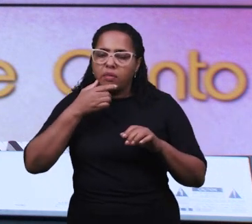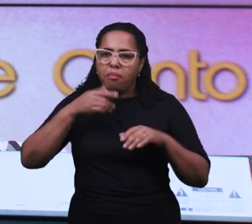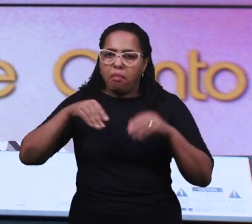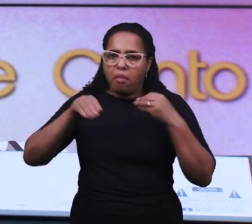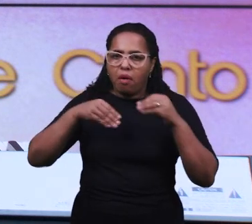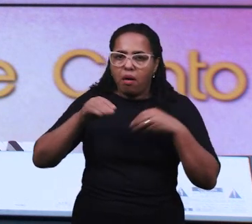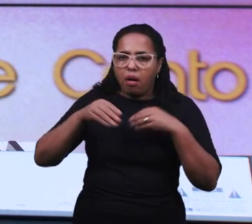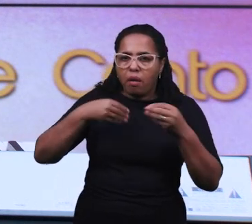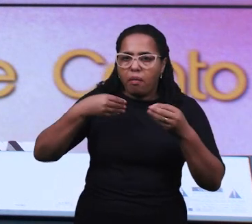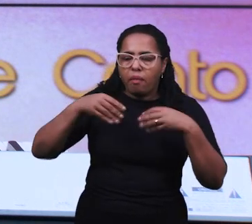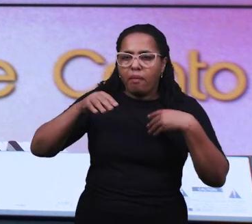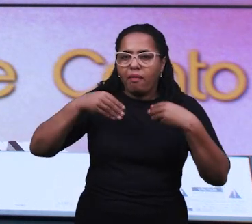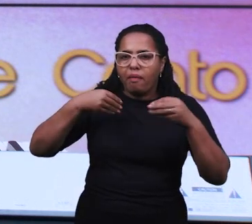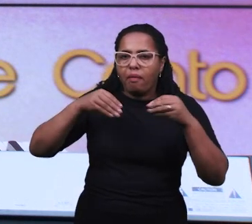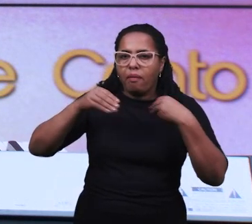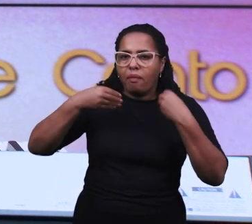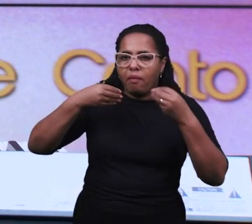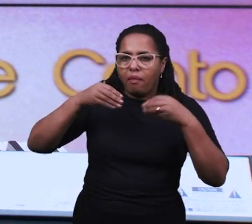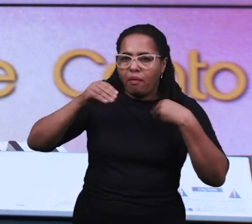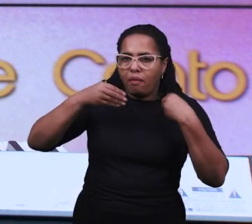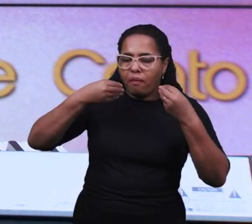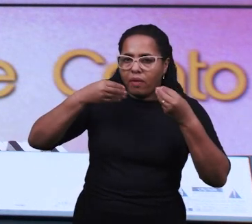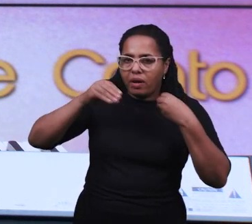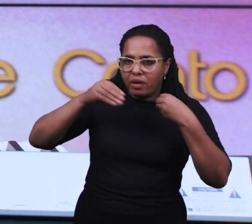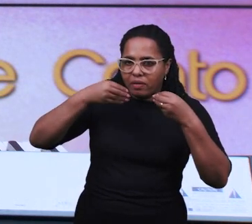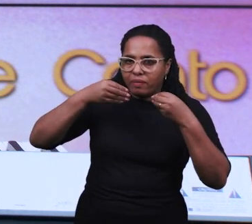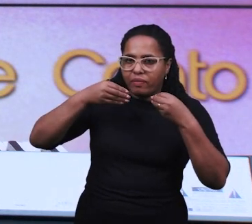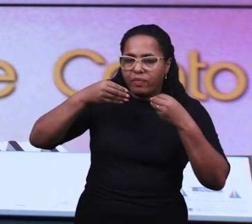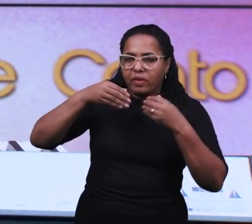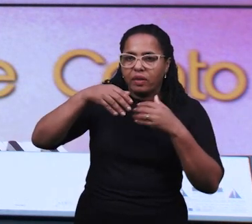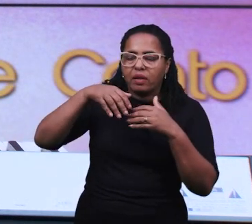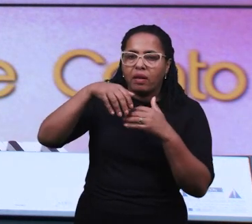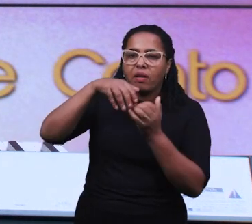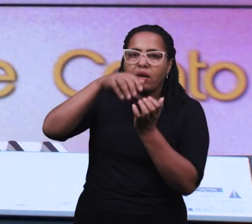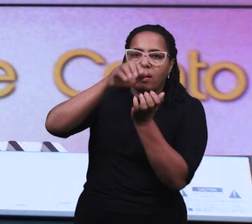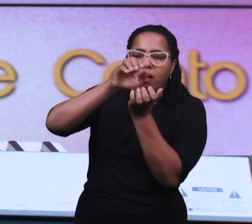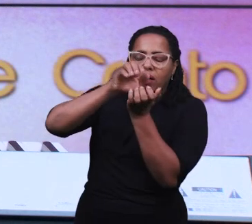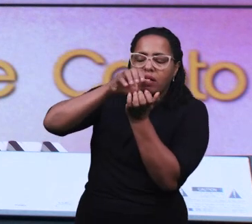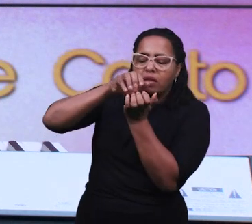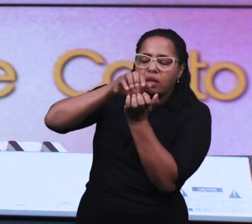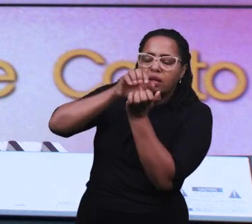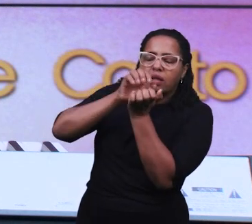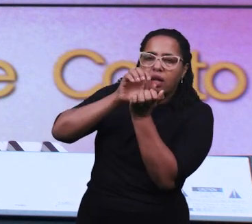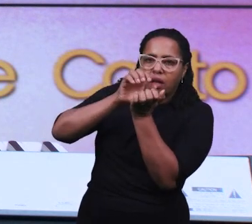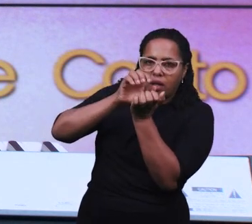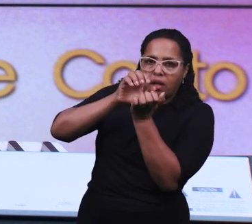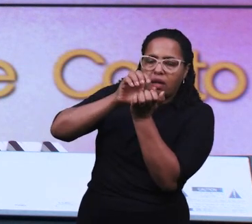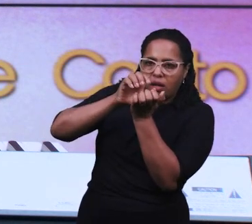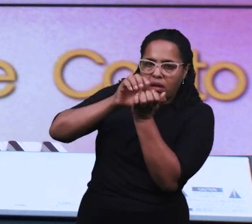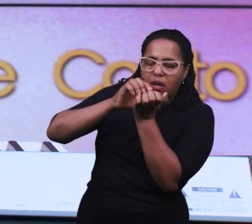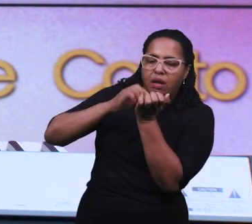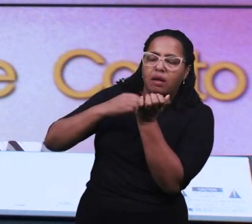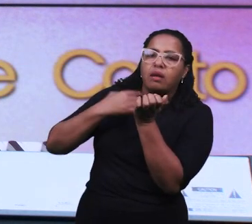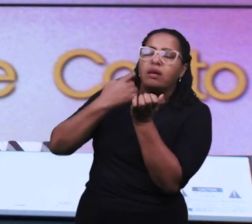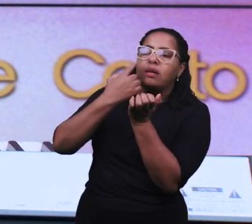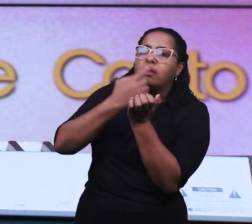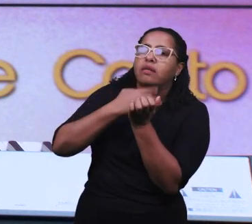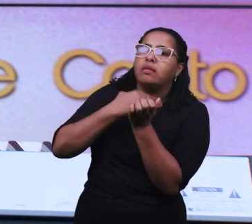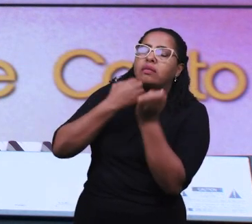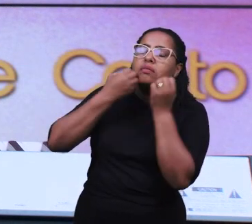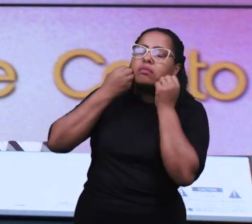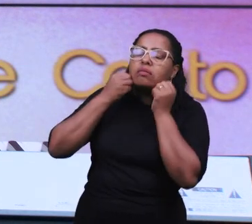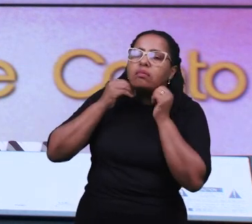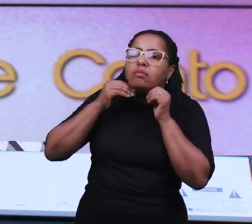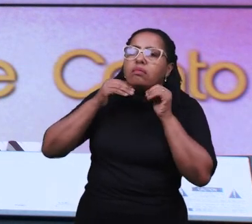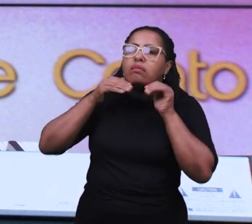a estrutura molinha que nós temos na parte posterior da boca, da região oral, ela